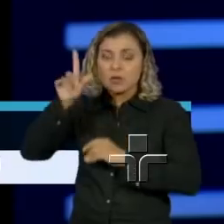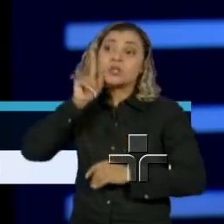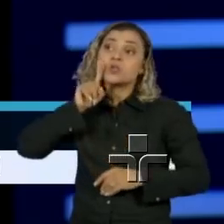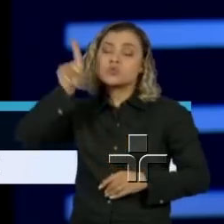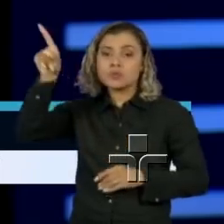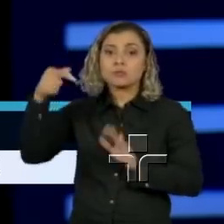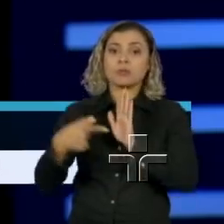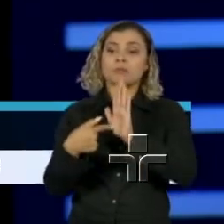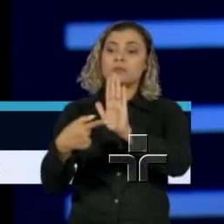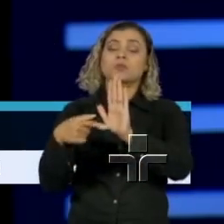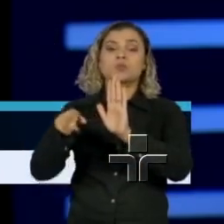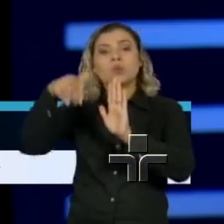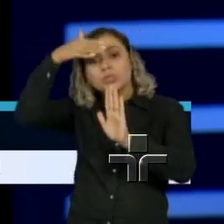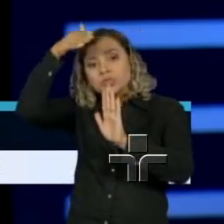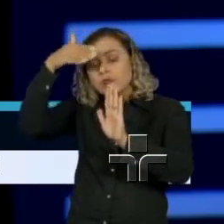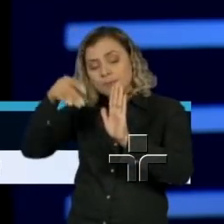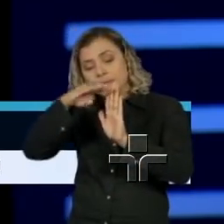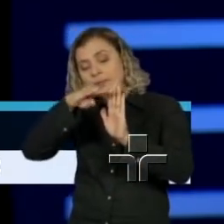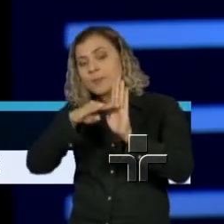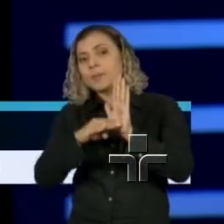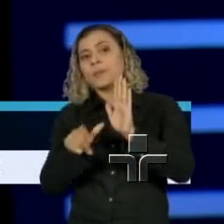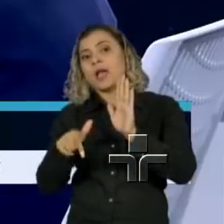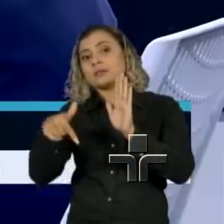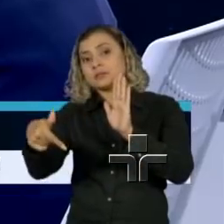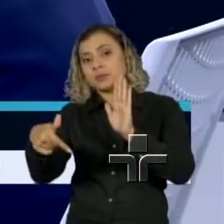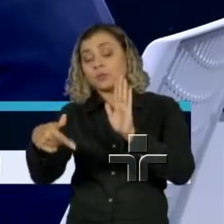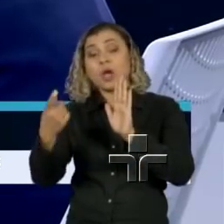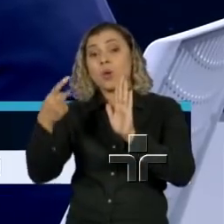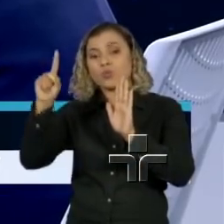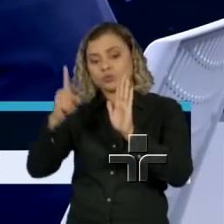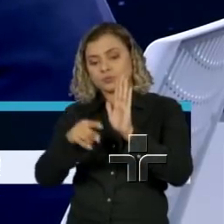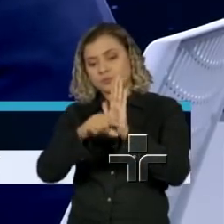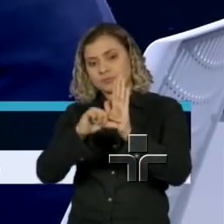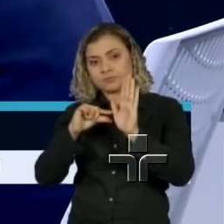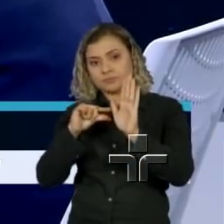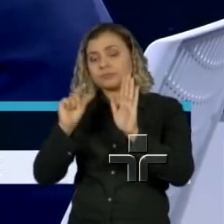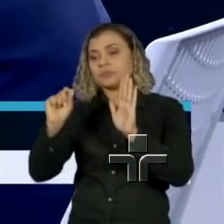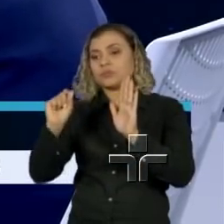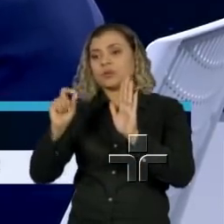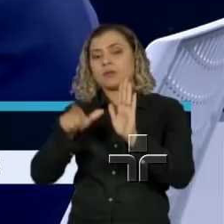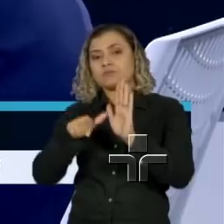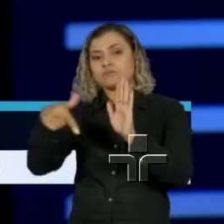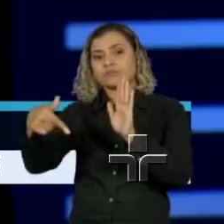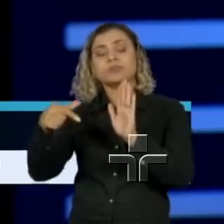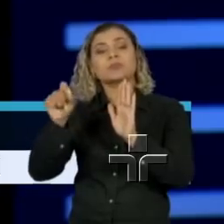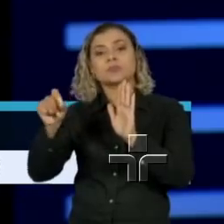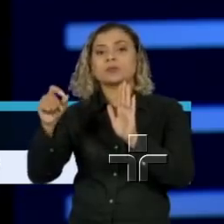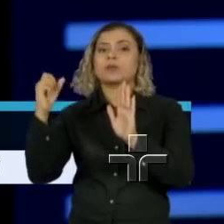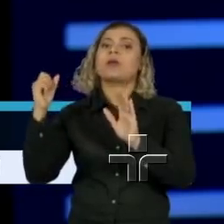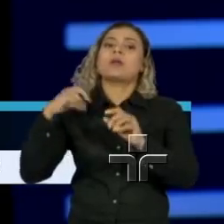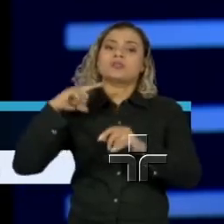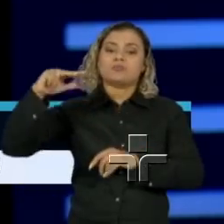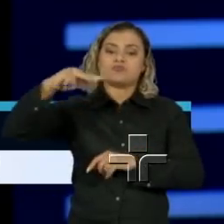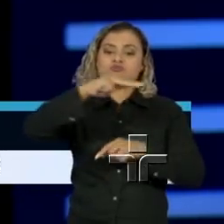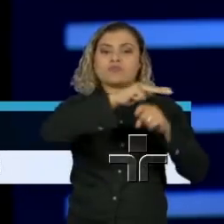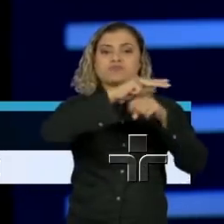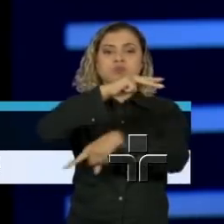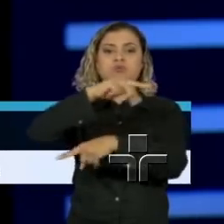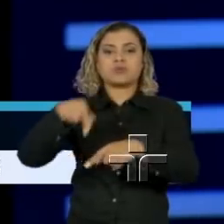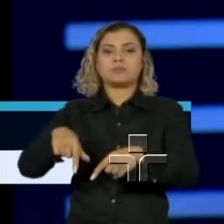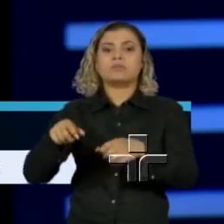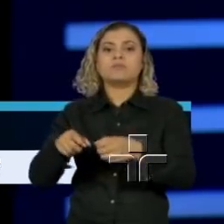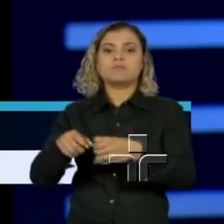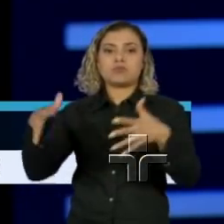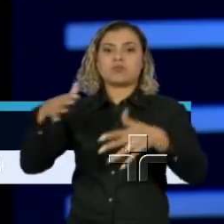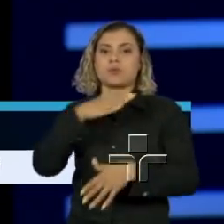ao presidente americano uma série de ações. E a última era essa do atentado que levou à morte do general iraniano. E ele